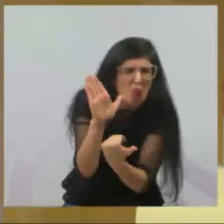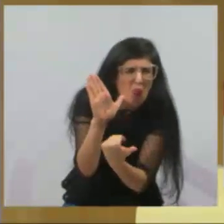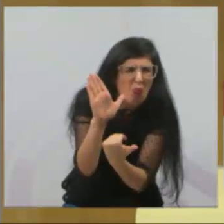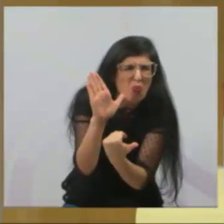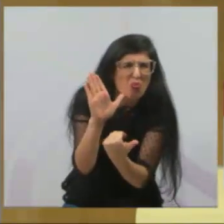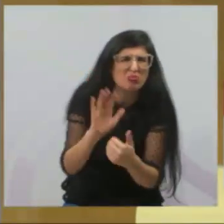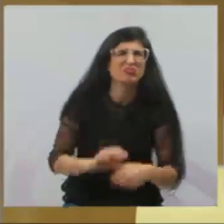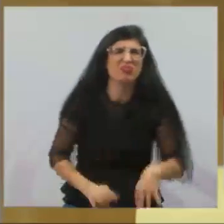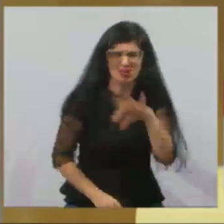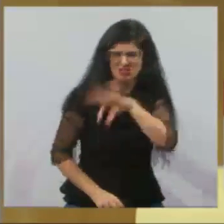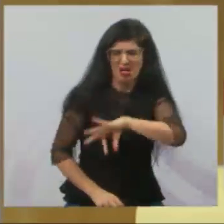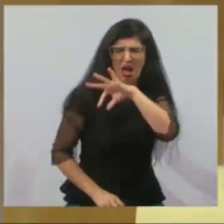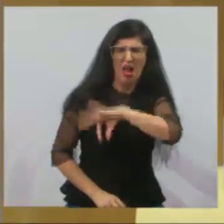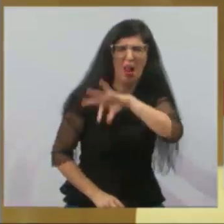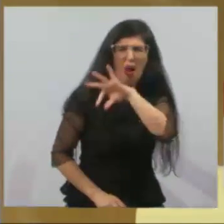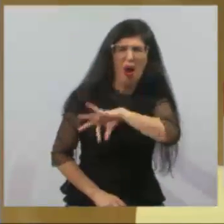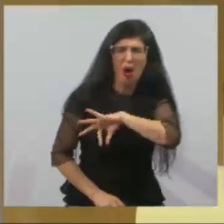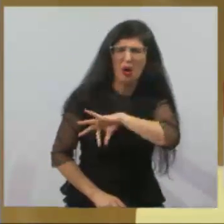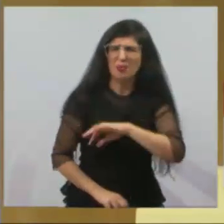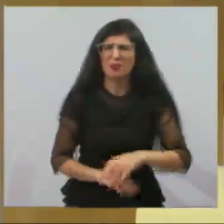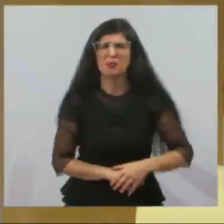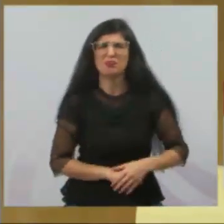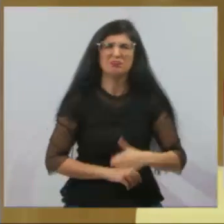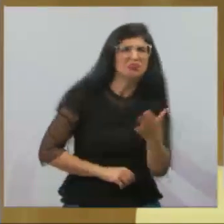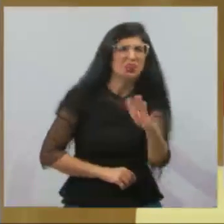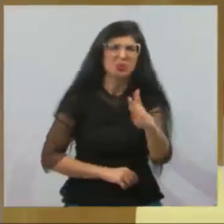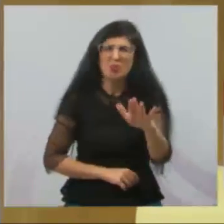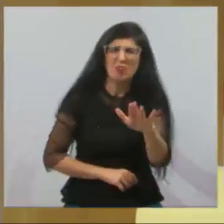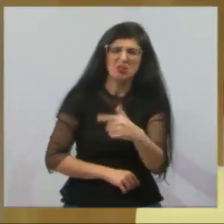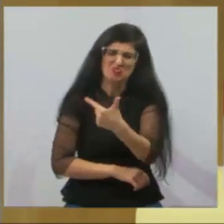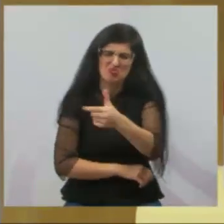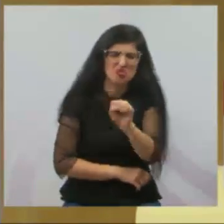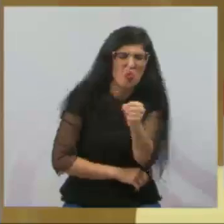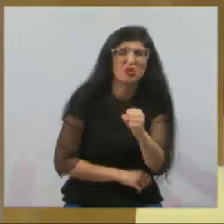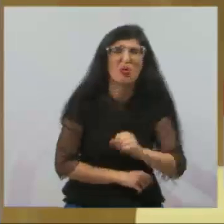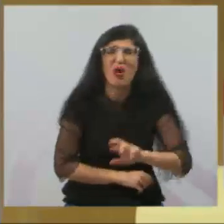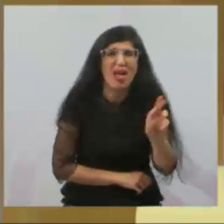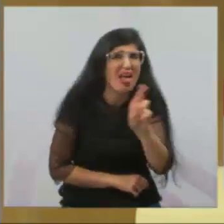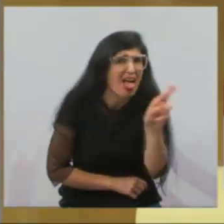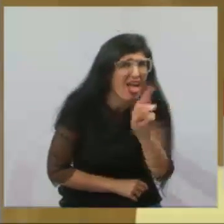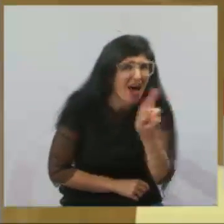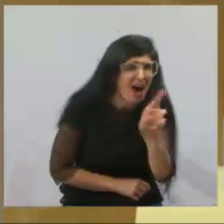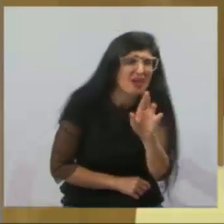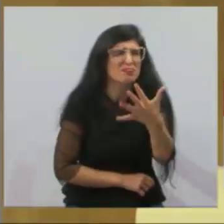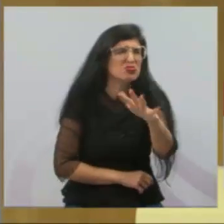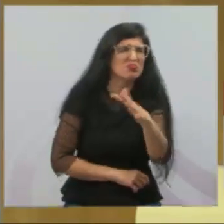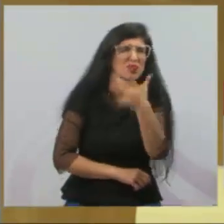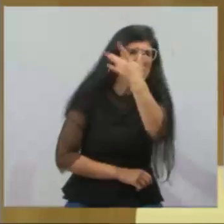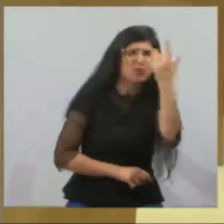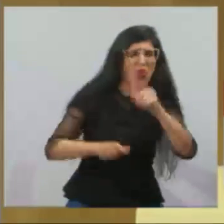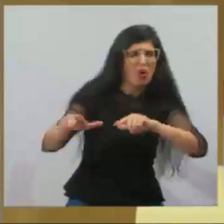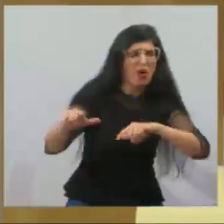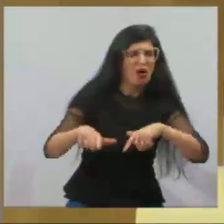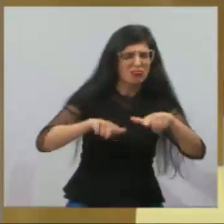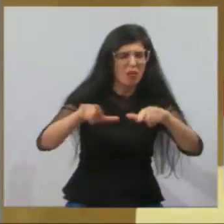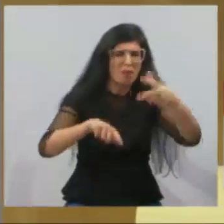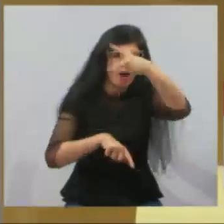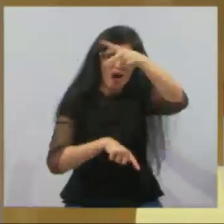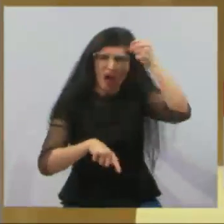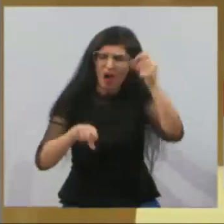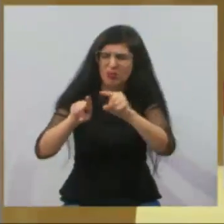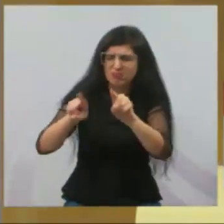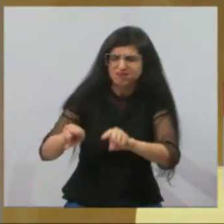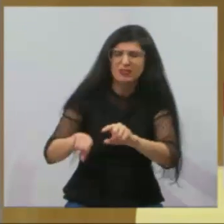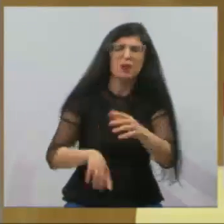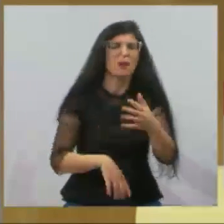descontado. Em torno, uma média de R$ 28 da média de salário do funcionalismo, que foi feita uma matemática